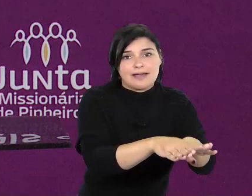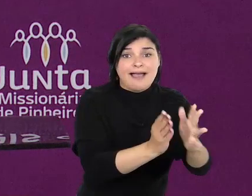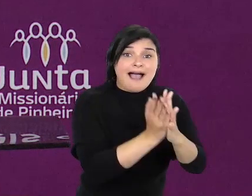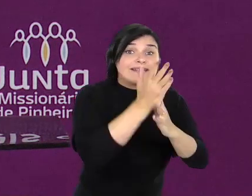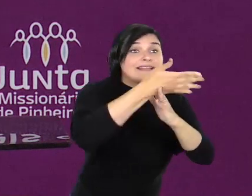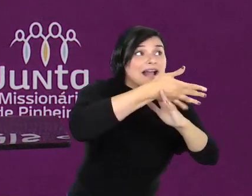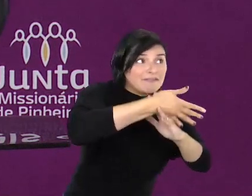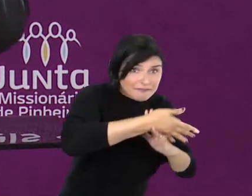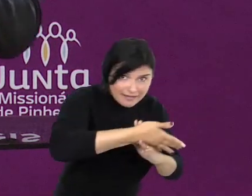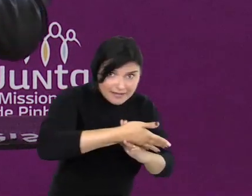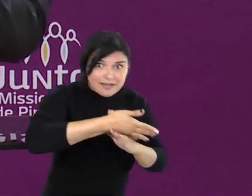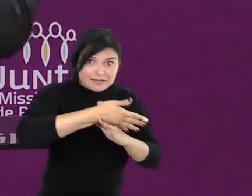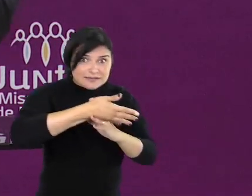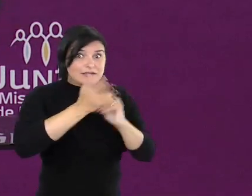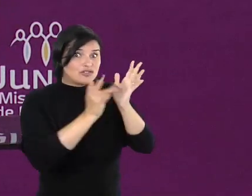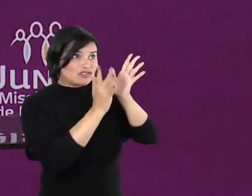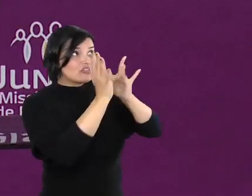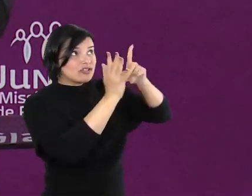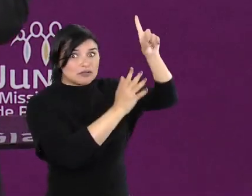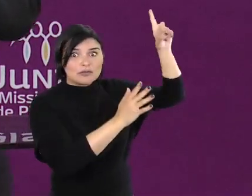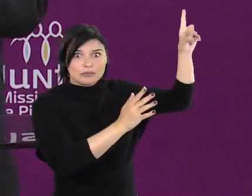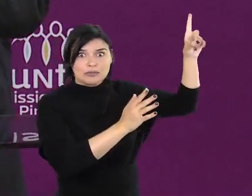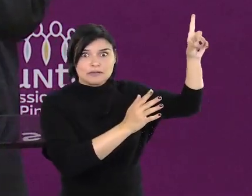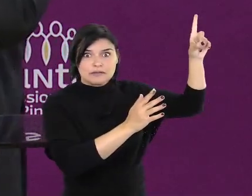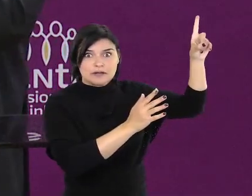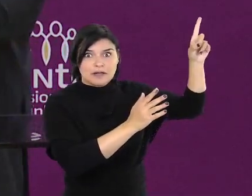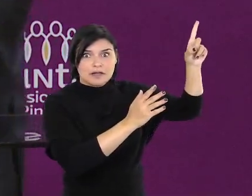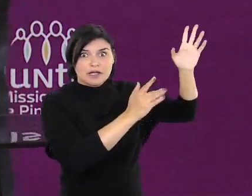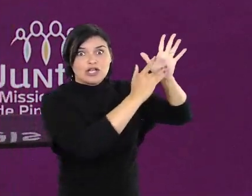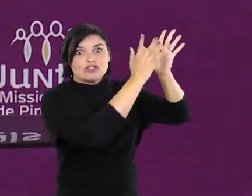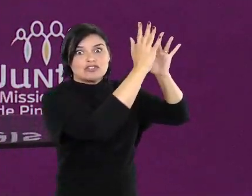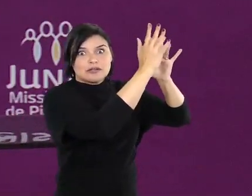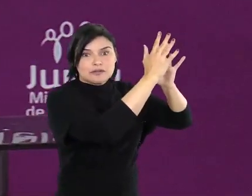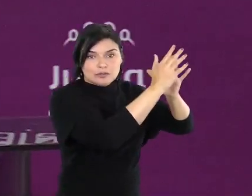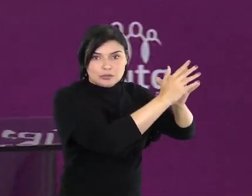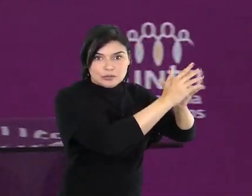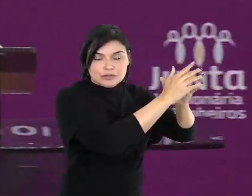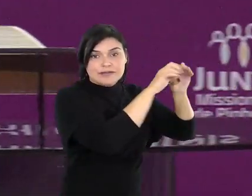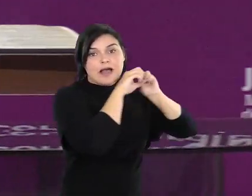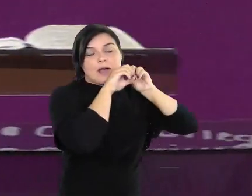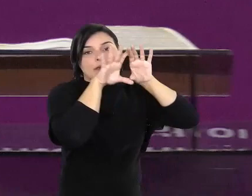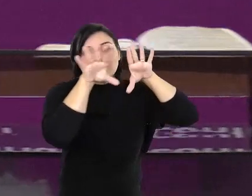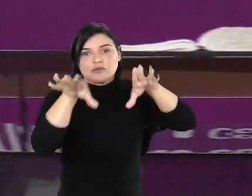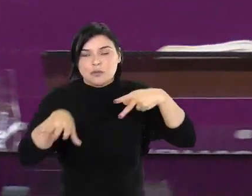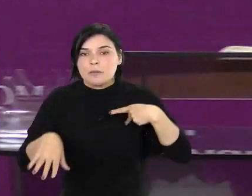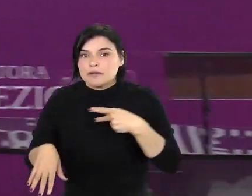e a maior alegria de Paulo e depois vai escrevendo a segunda carta quando